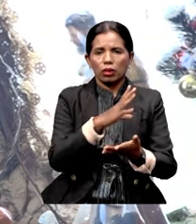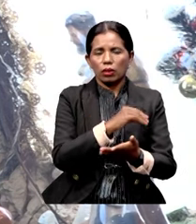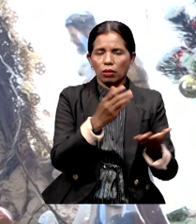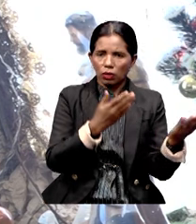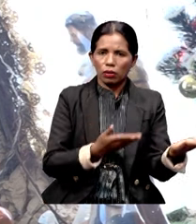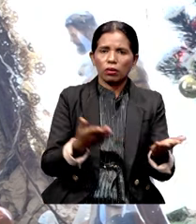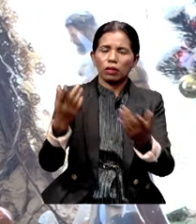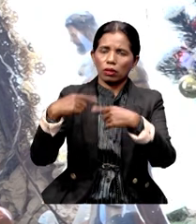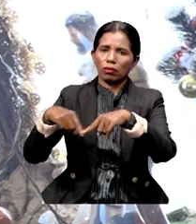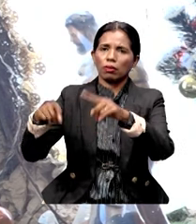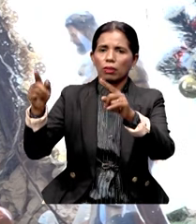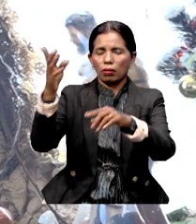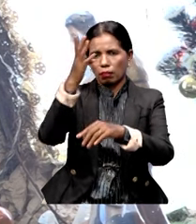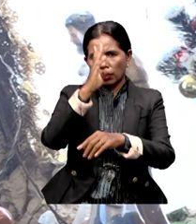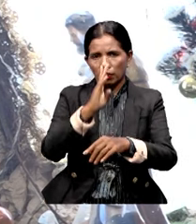fila bamaroma.